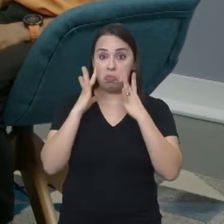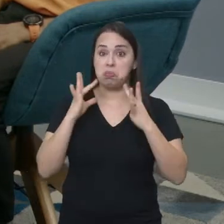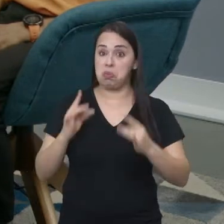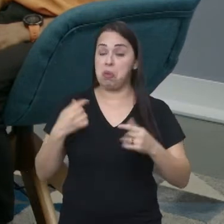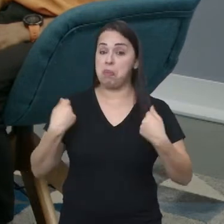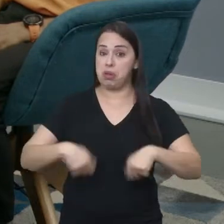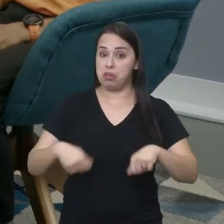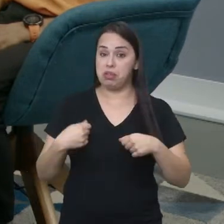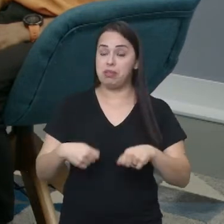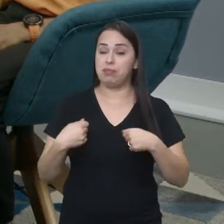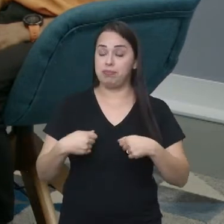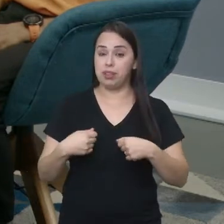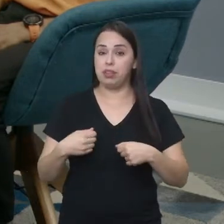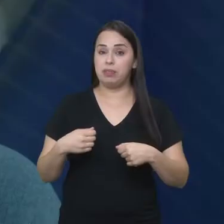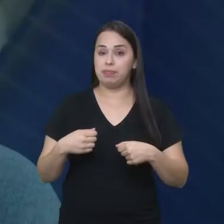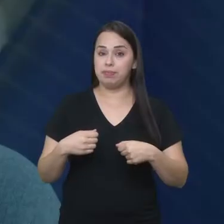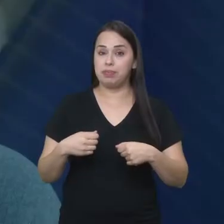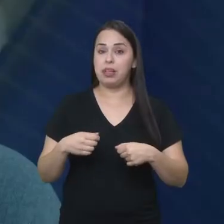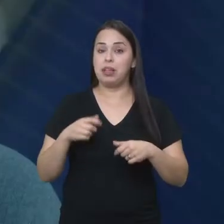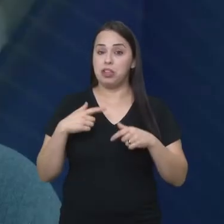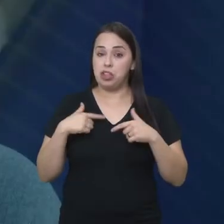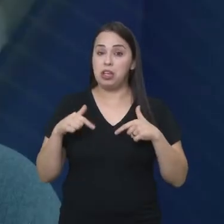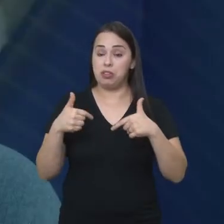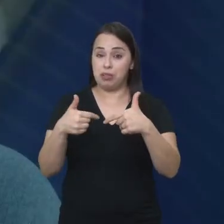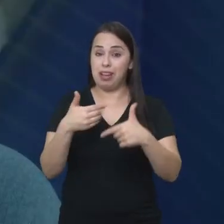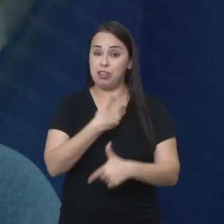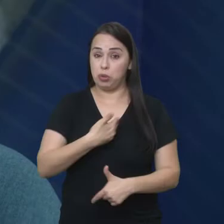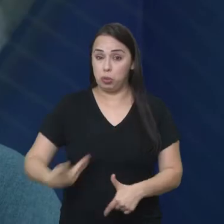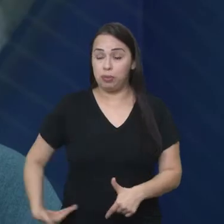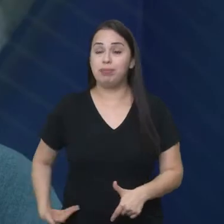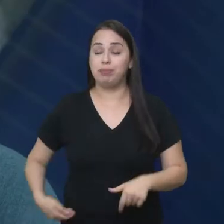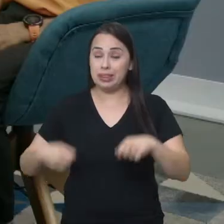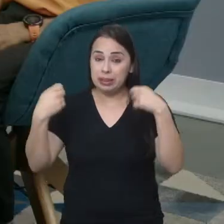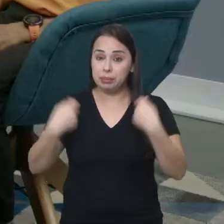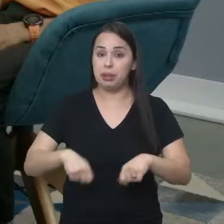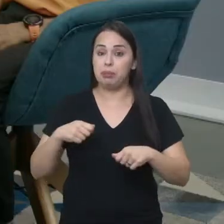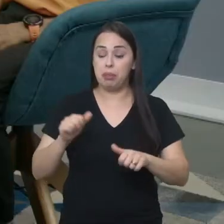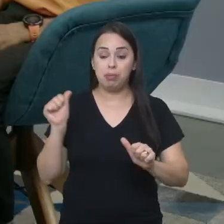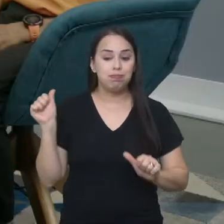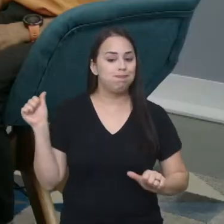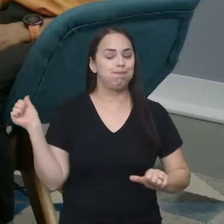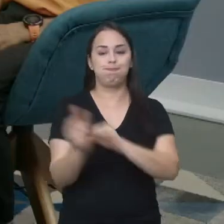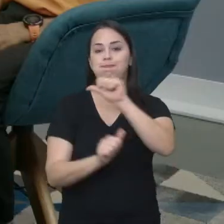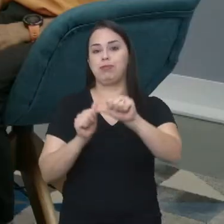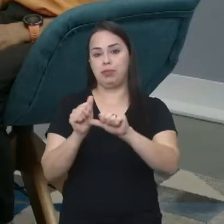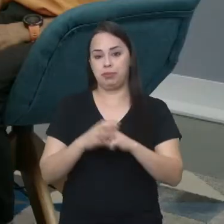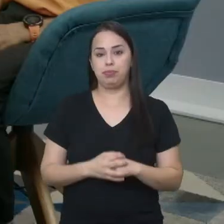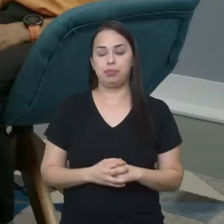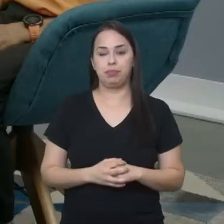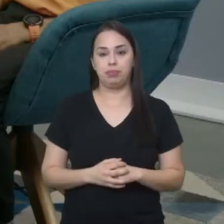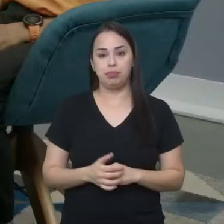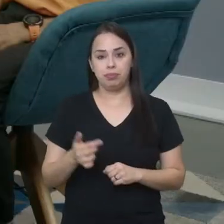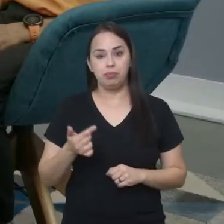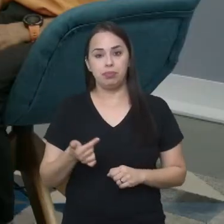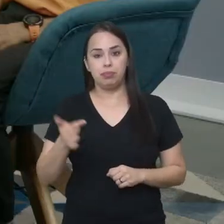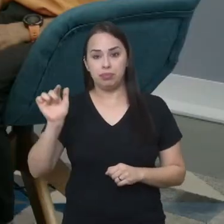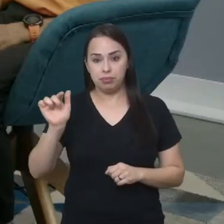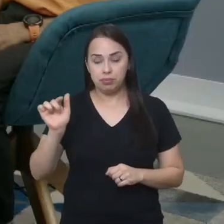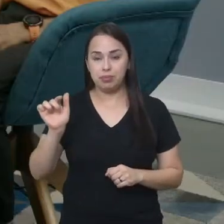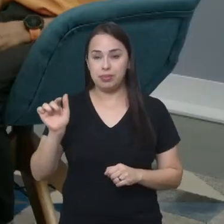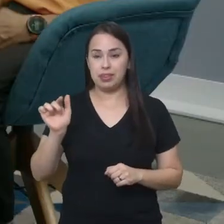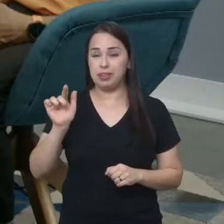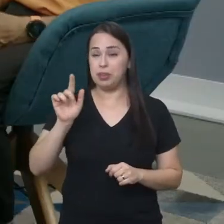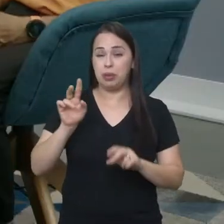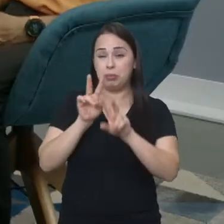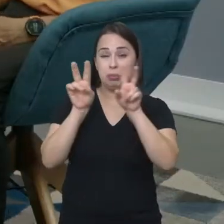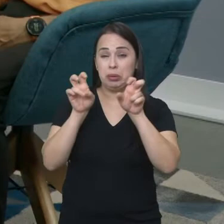aqui, de políticas públicas para mudar essa situação. Outro fator que preocupa também e atinge